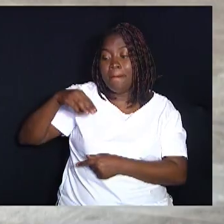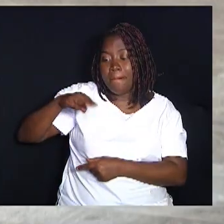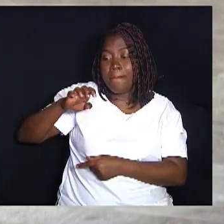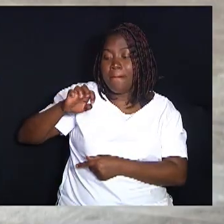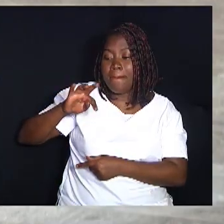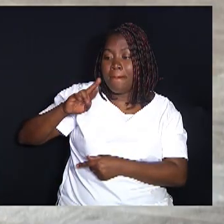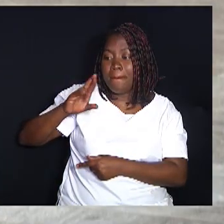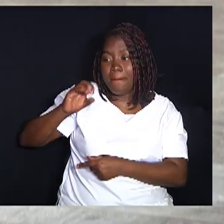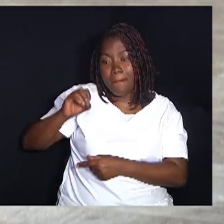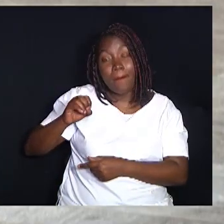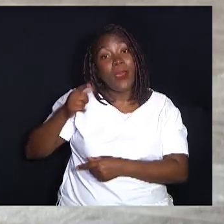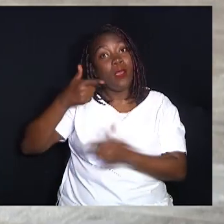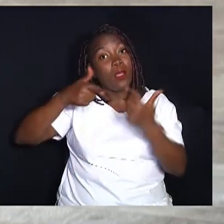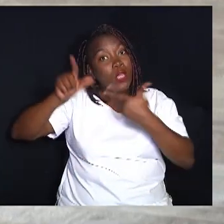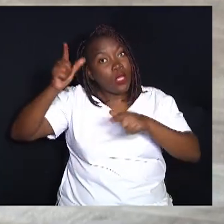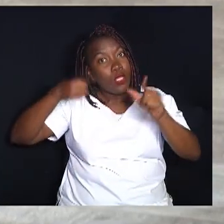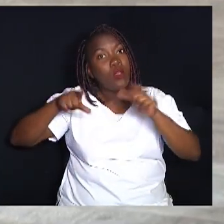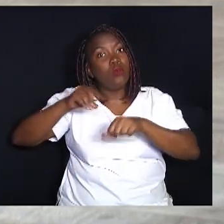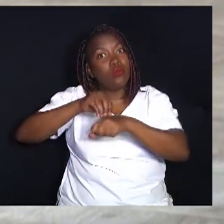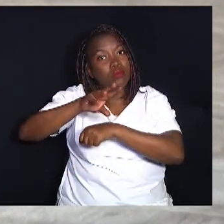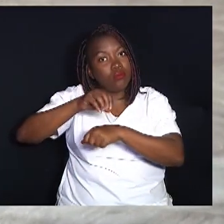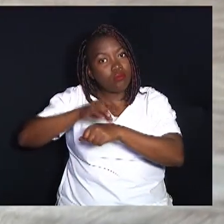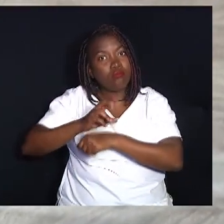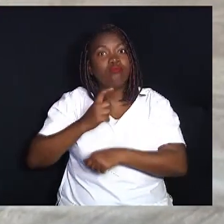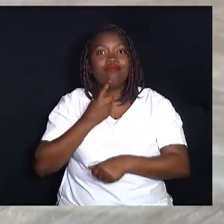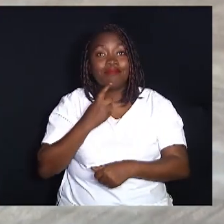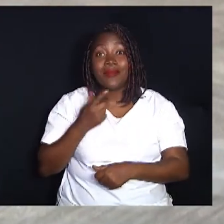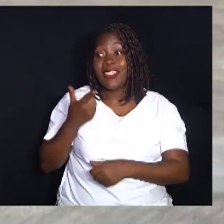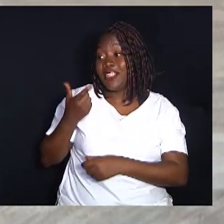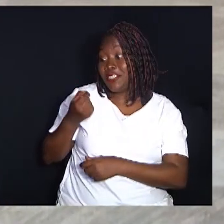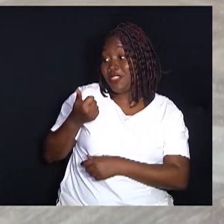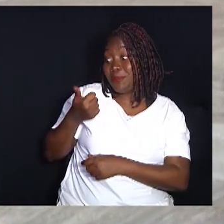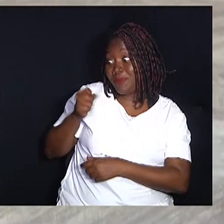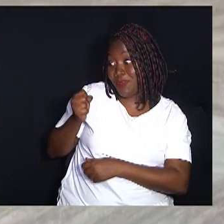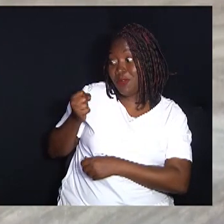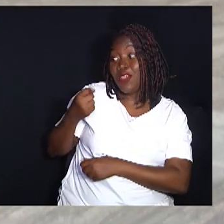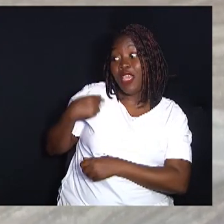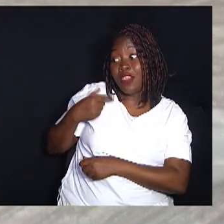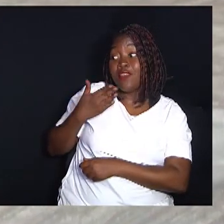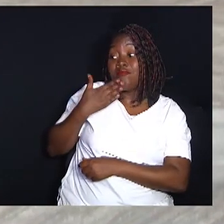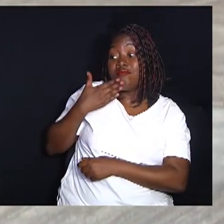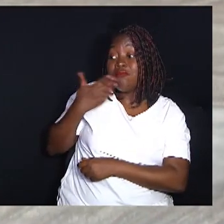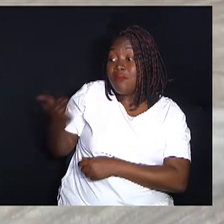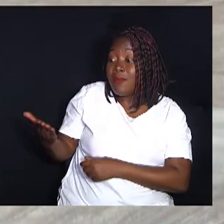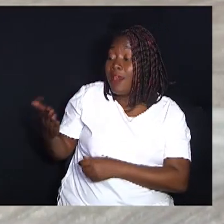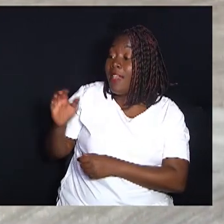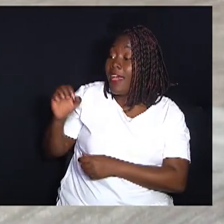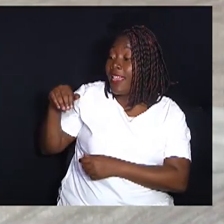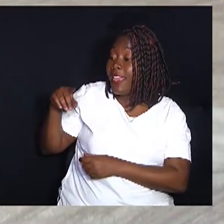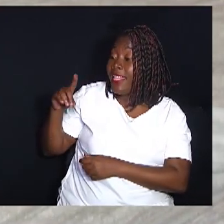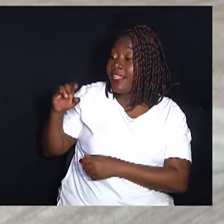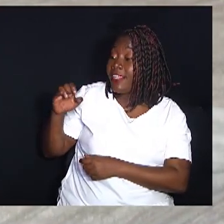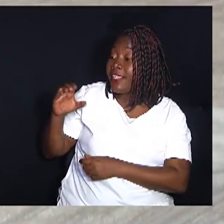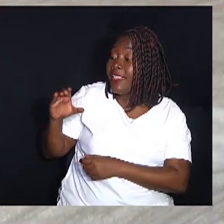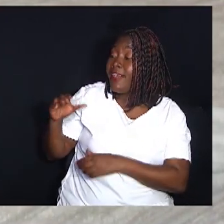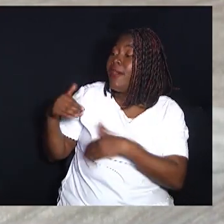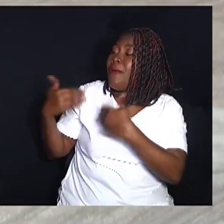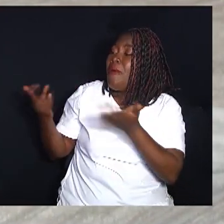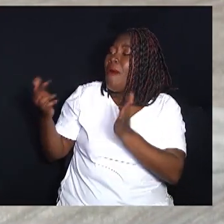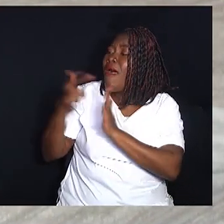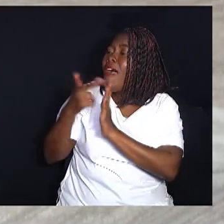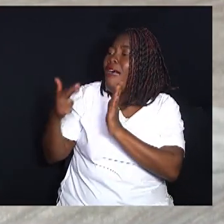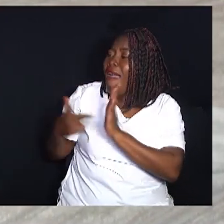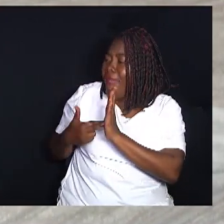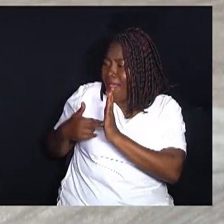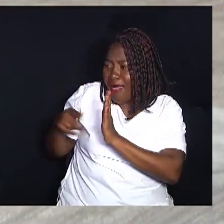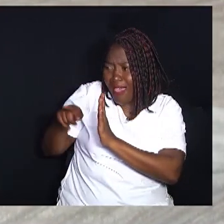Campinas. Em 2018, eu fiz um requerimento à INDEC pedindo quais eram as regras e se a INDEC atendia às exigências